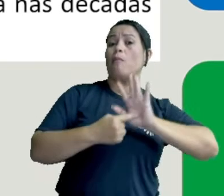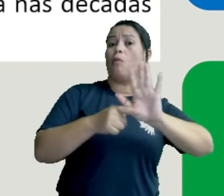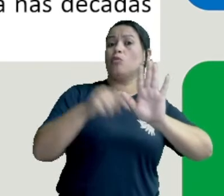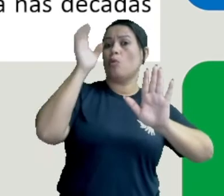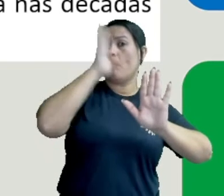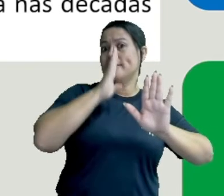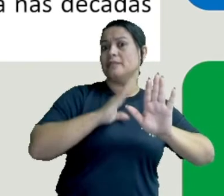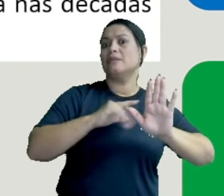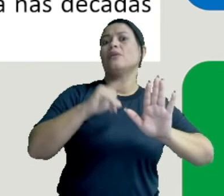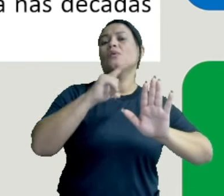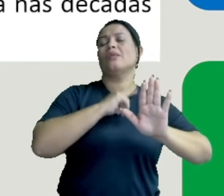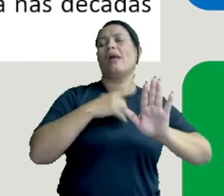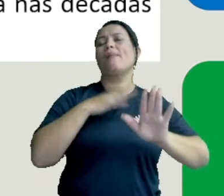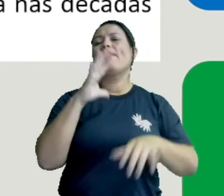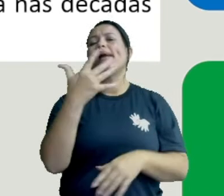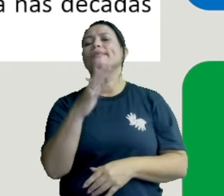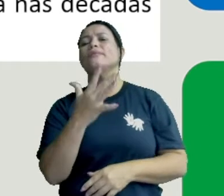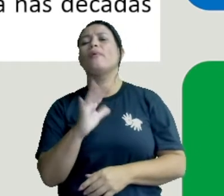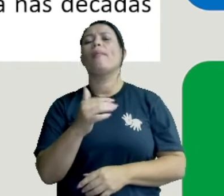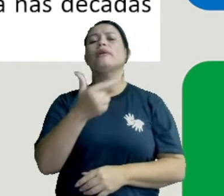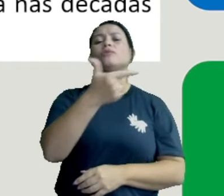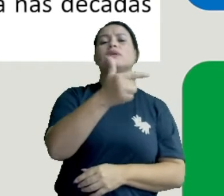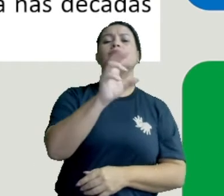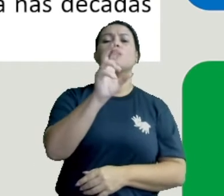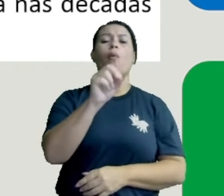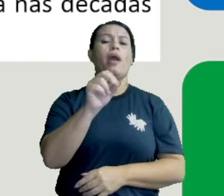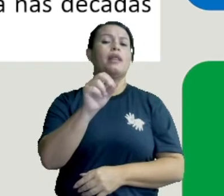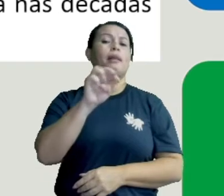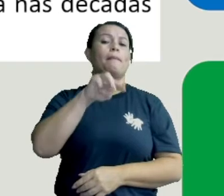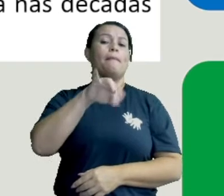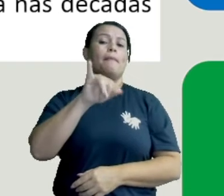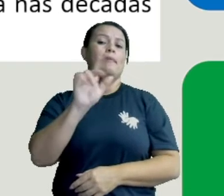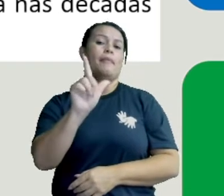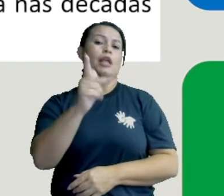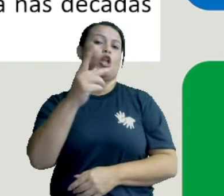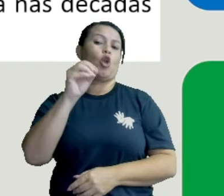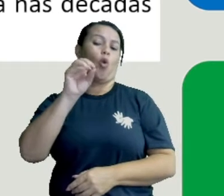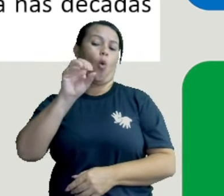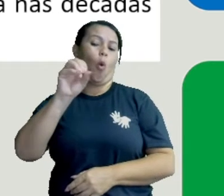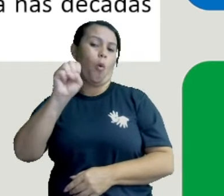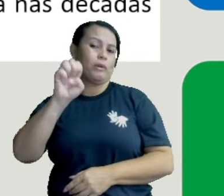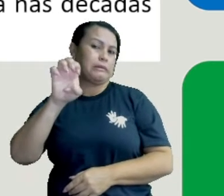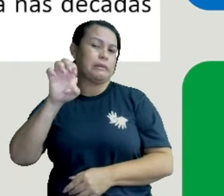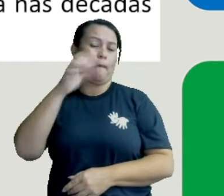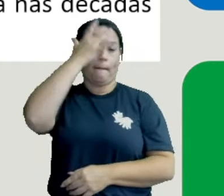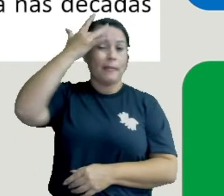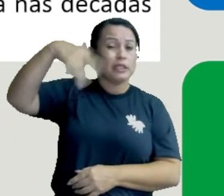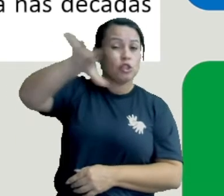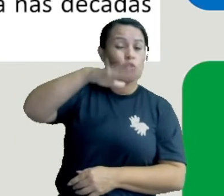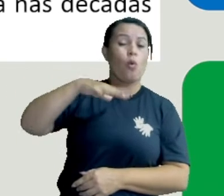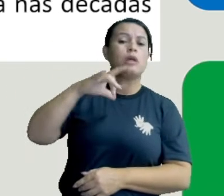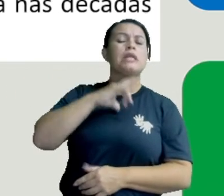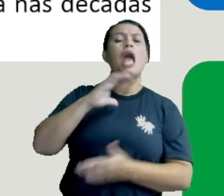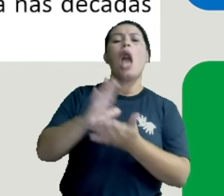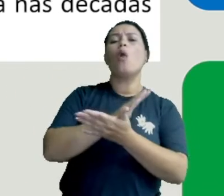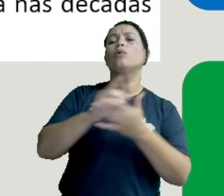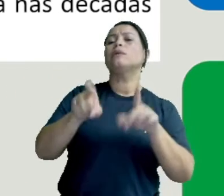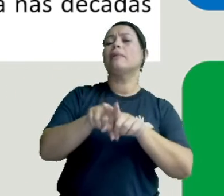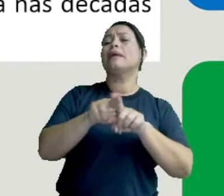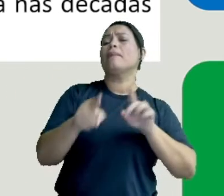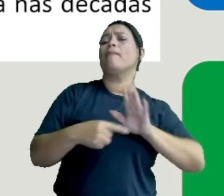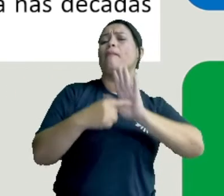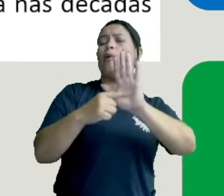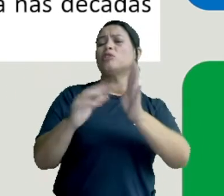aí uma população de mais de 250 milhões de pessoas em 2050. Existem estimativas que apontam uma população menor, chegando aí